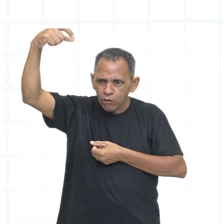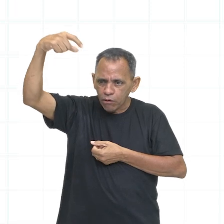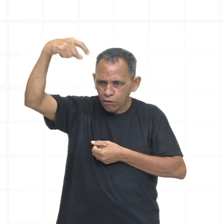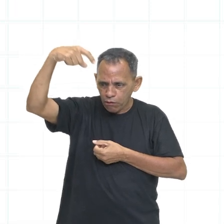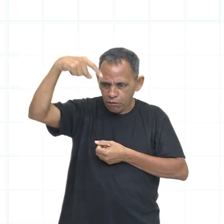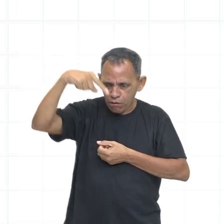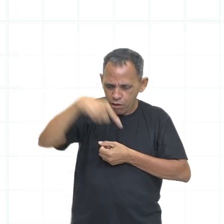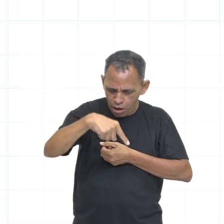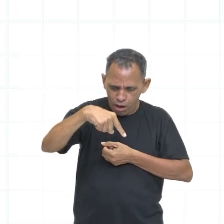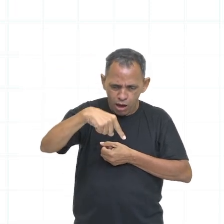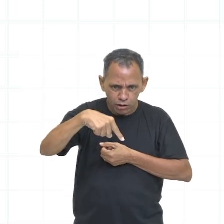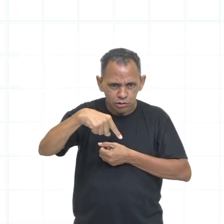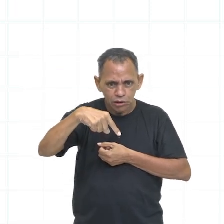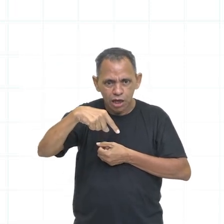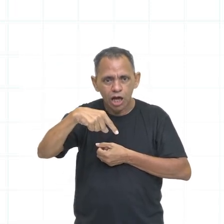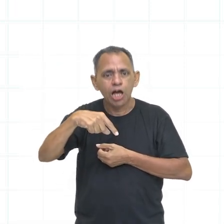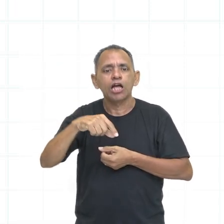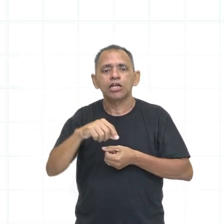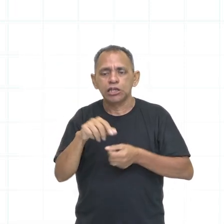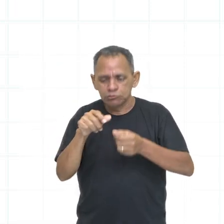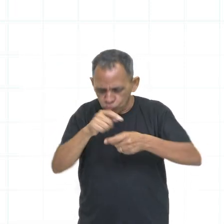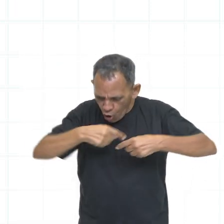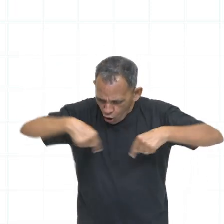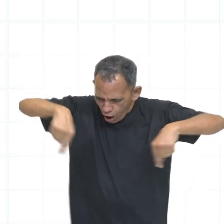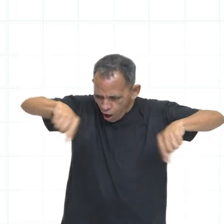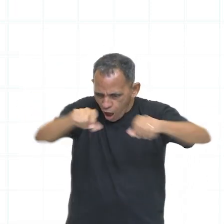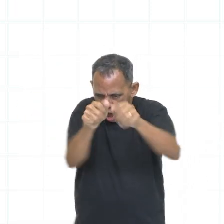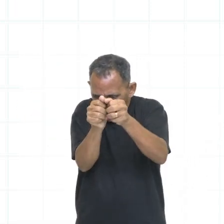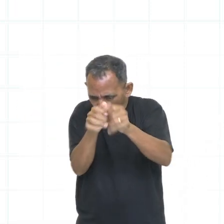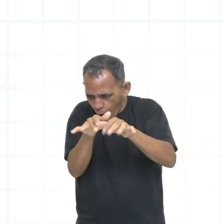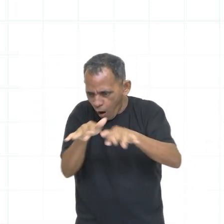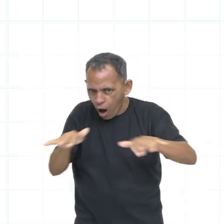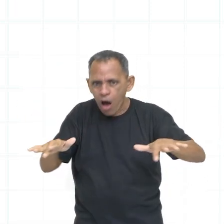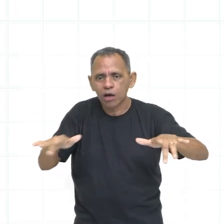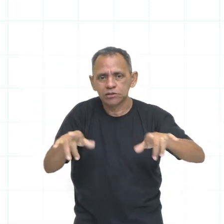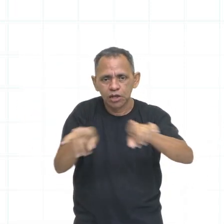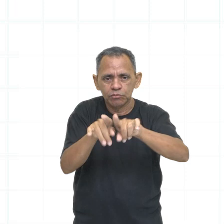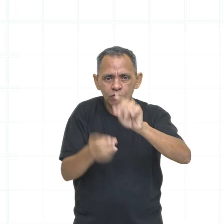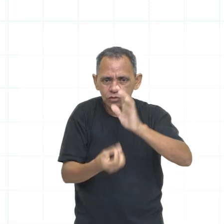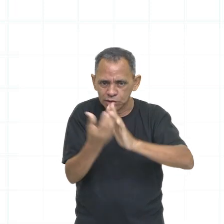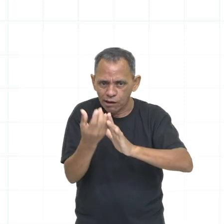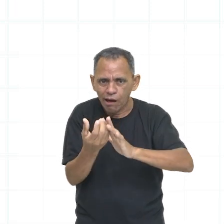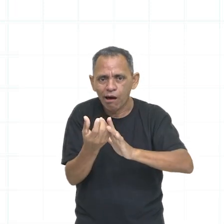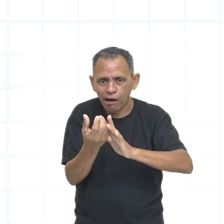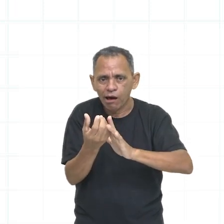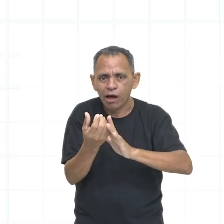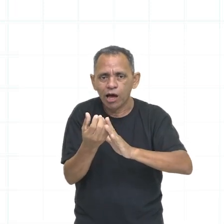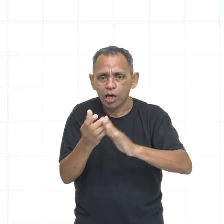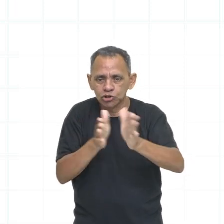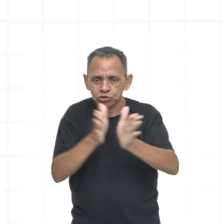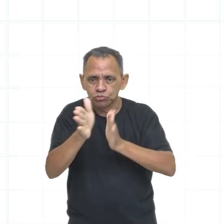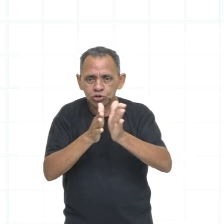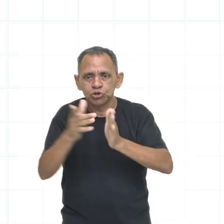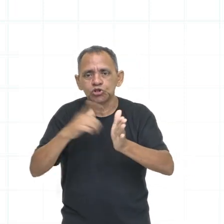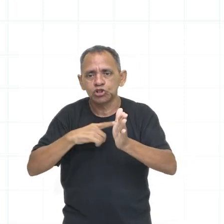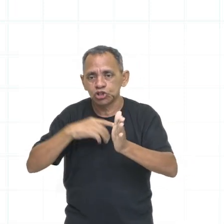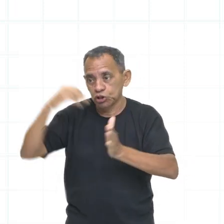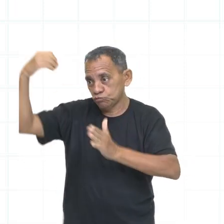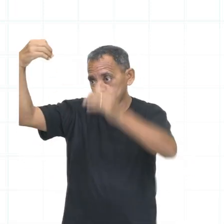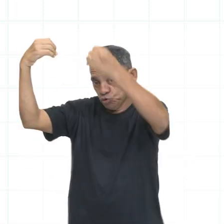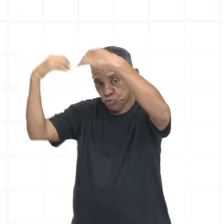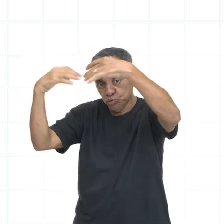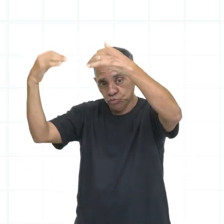sopa primitiva, né? Naqueles lagos e oceanos que foram formados no momento em que houve condição de